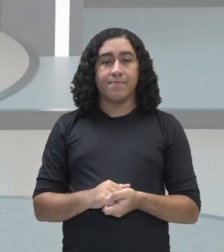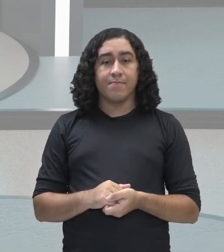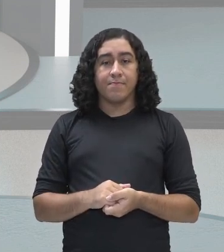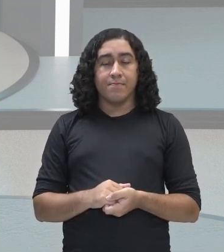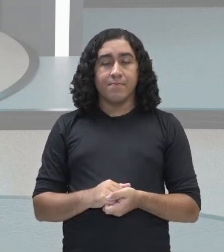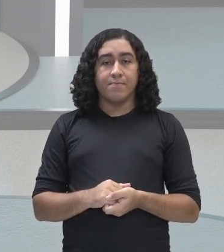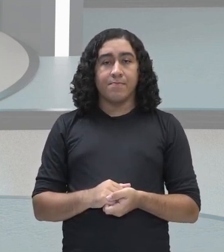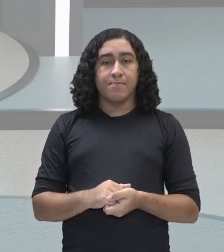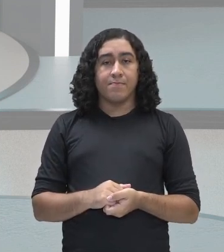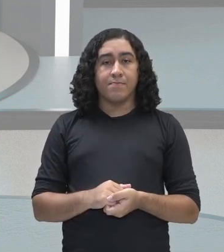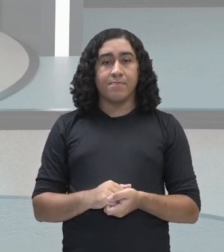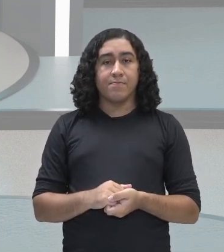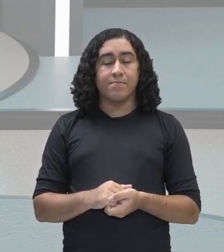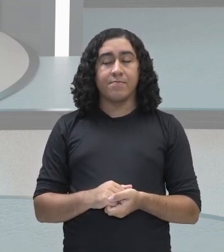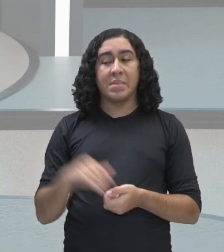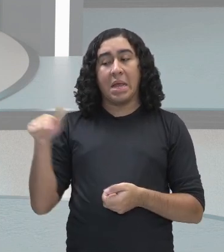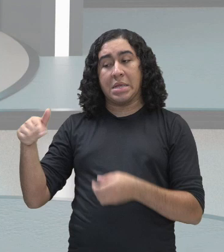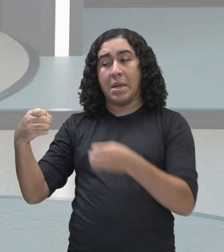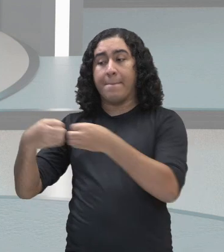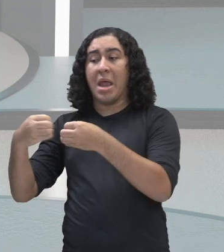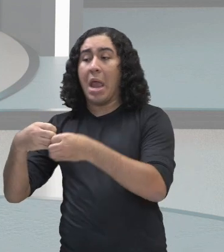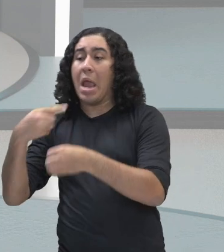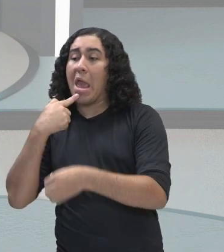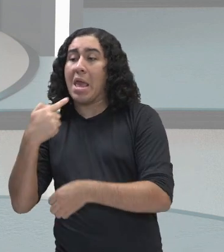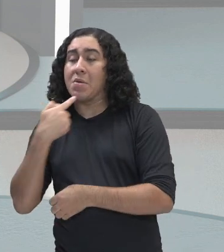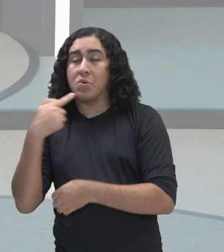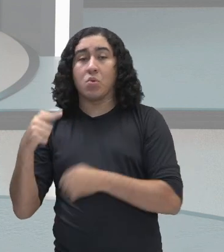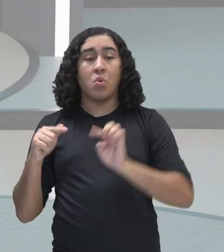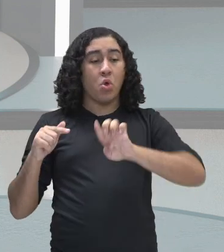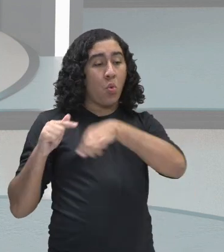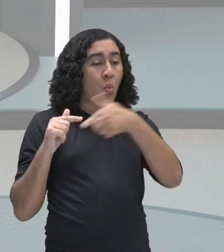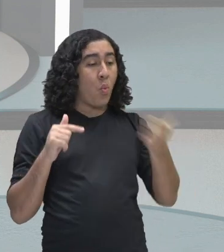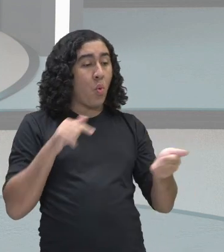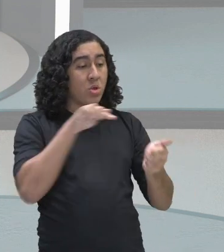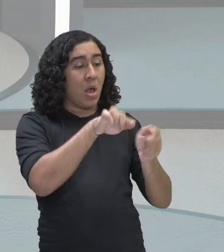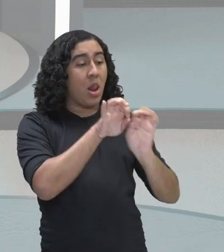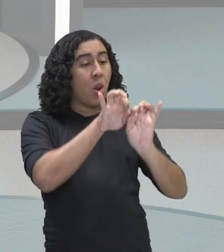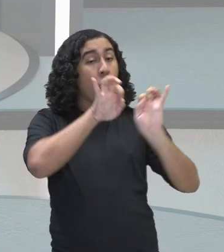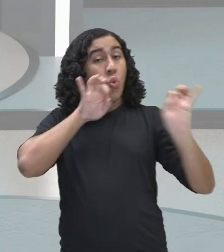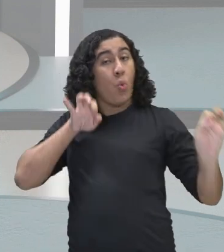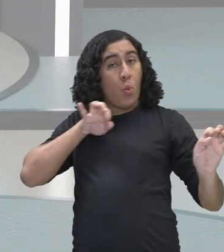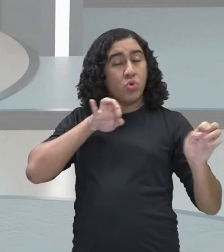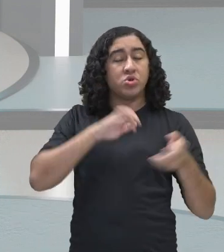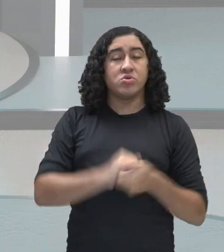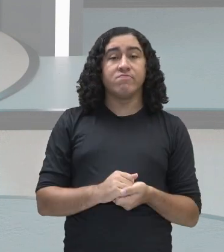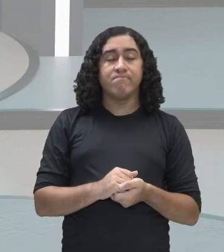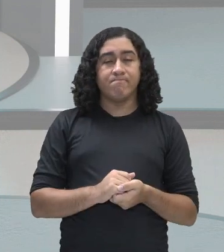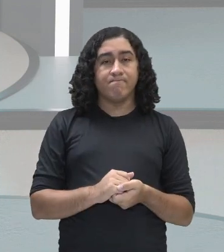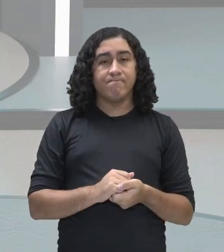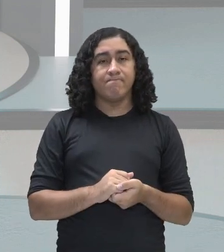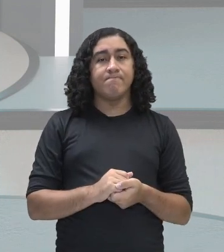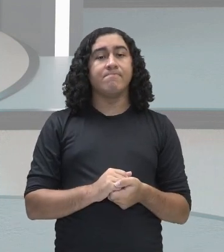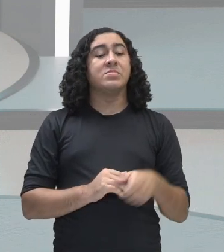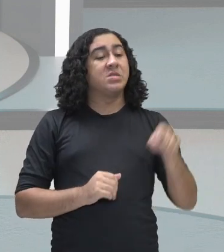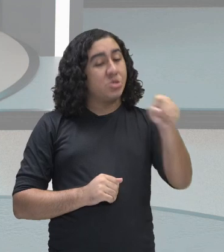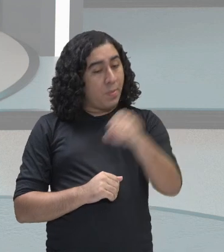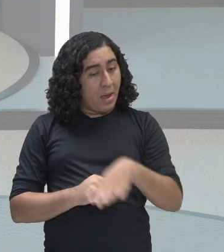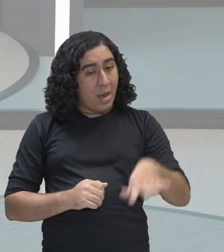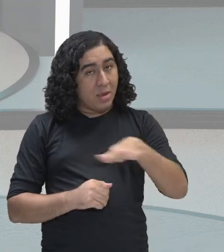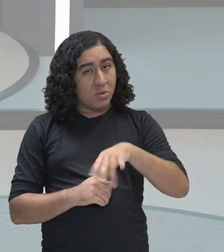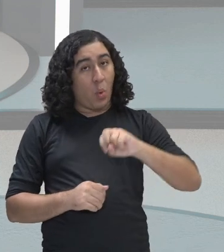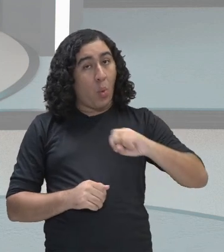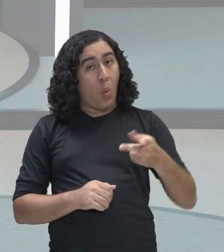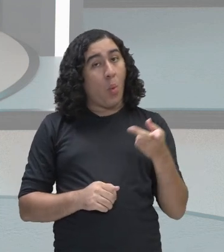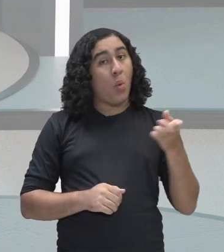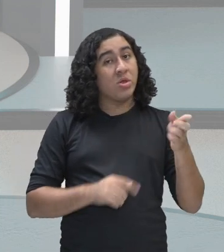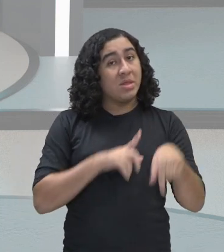é perto, e outro é para demonstrar algo distante, seja na distância mesmo, seja no tempo, tá